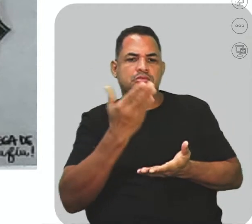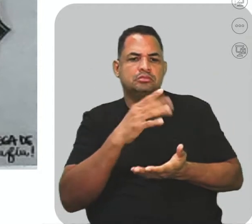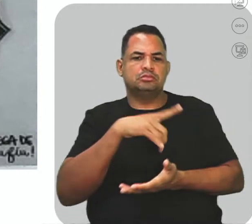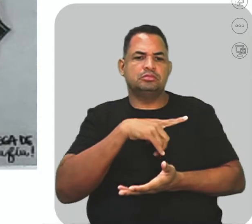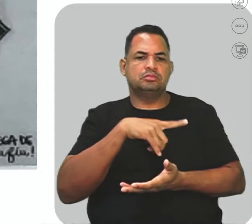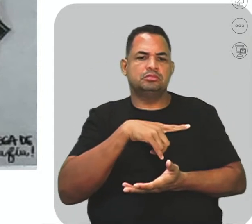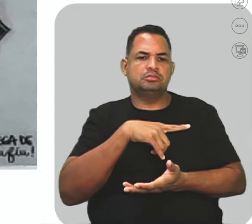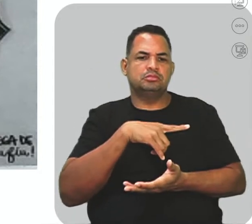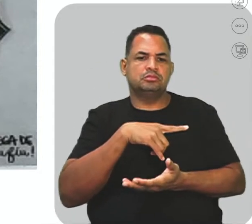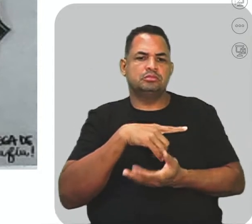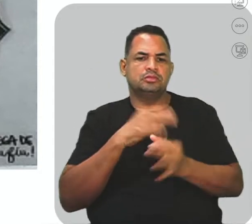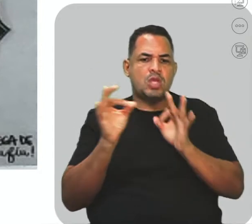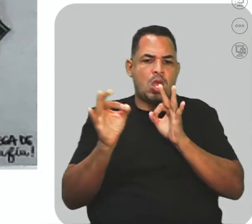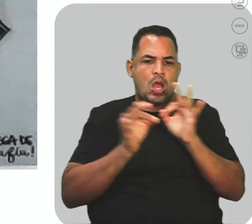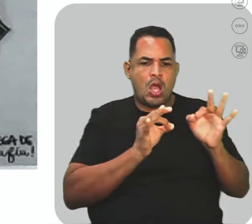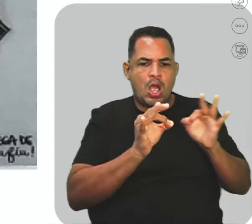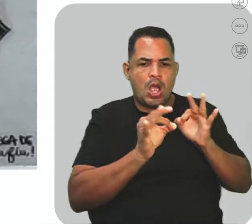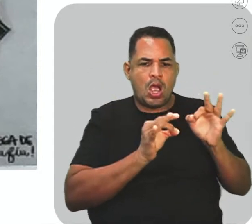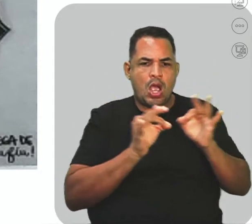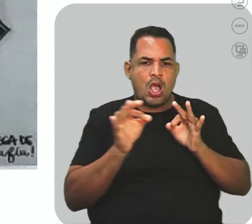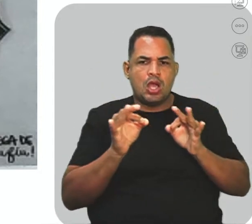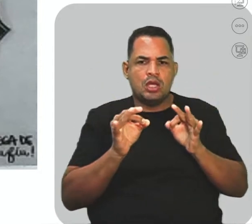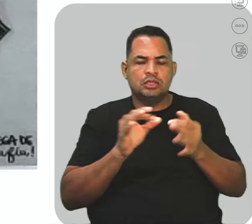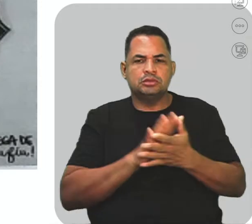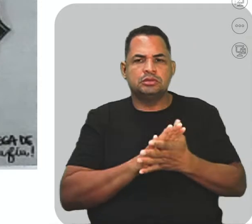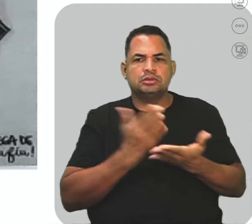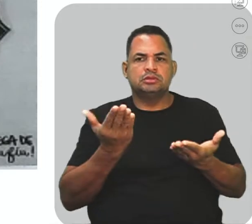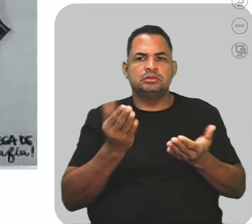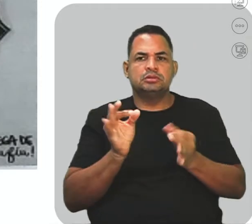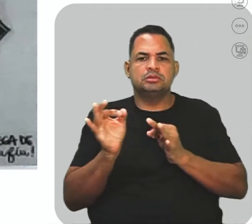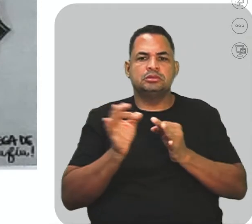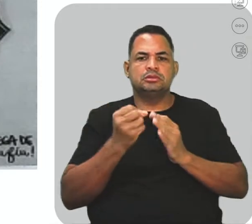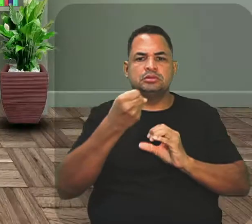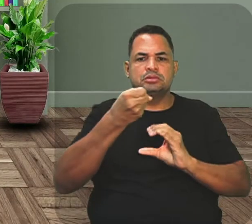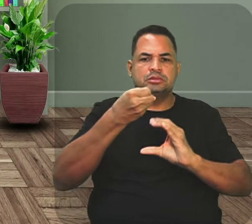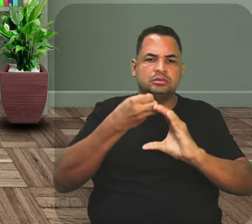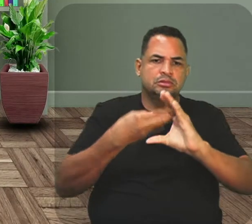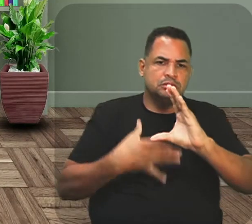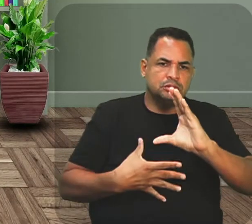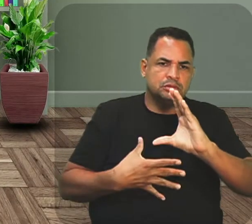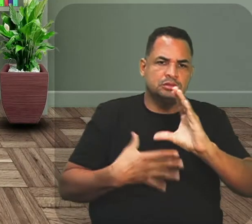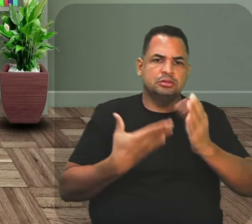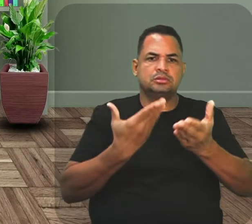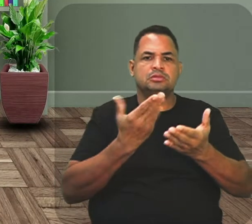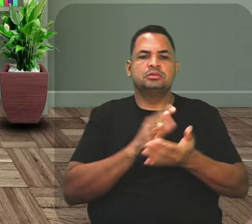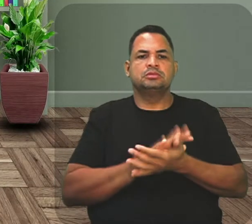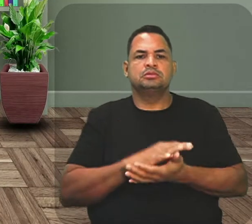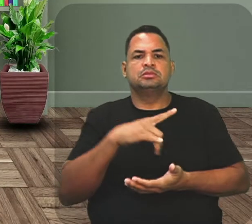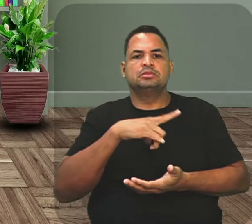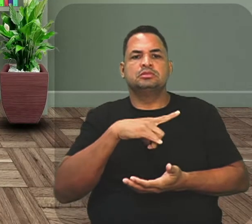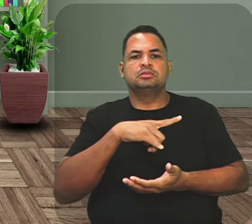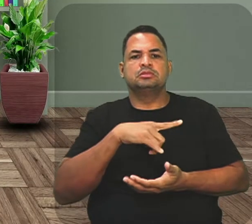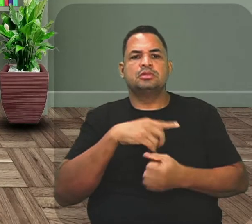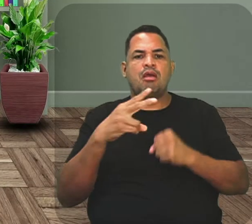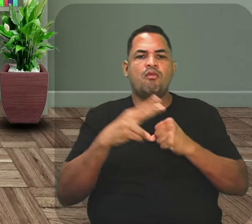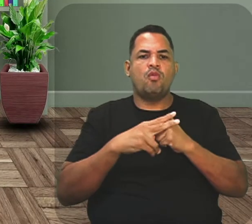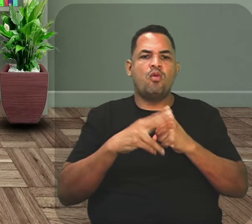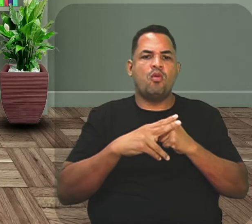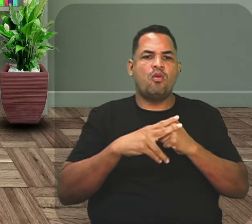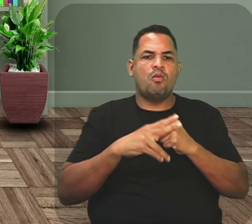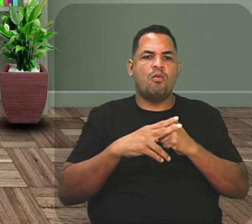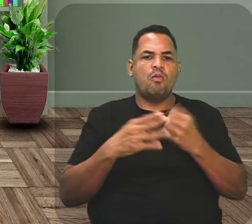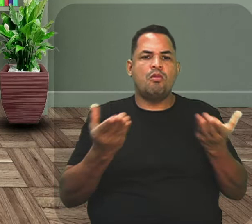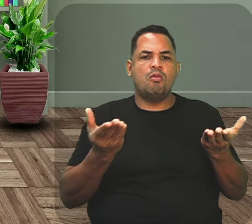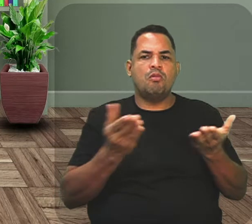teve a sua construção, né? Aí nós já vamos pautar nas características desse gênero, que é o texto verbal e o texto